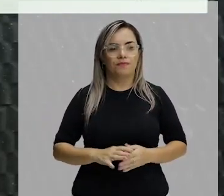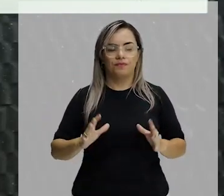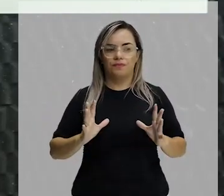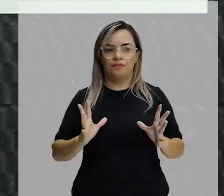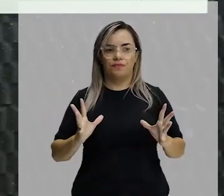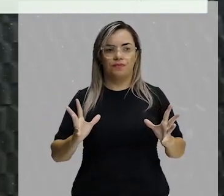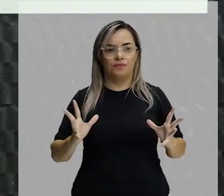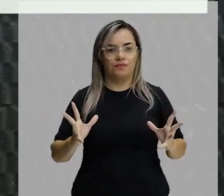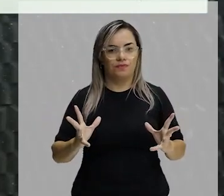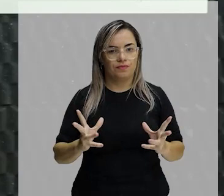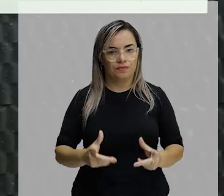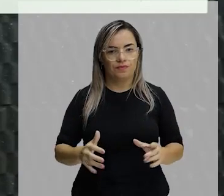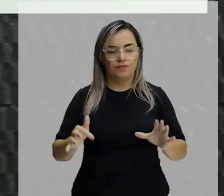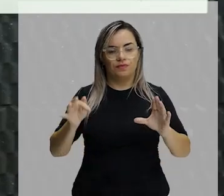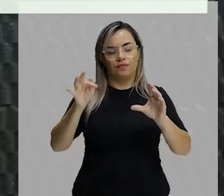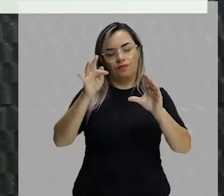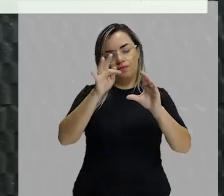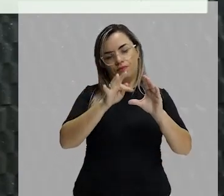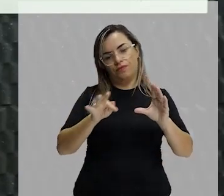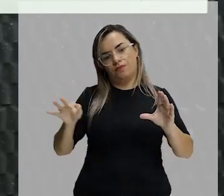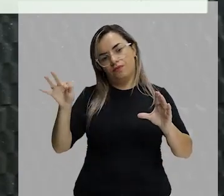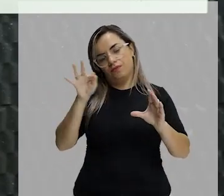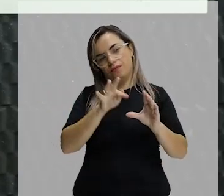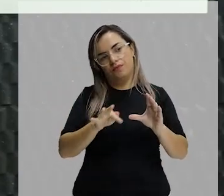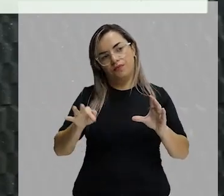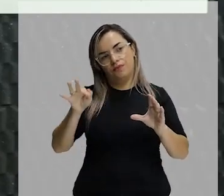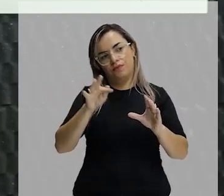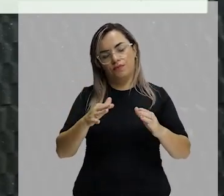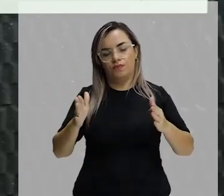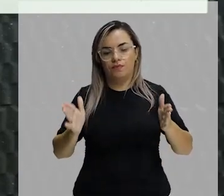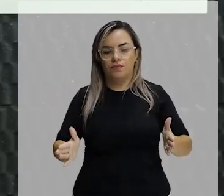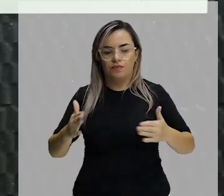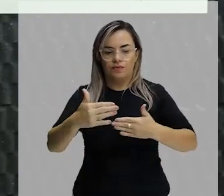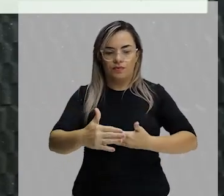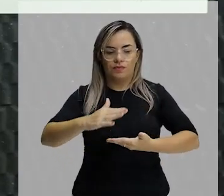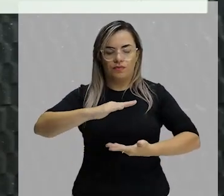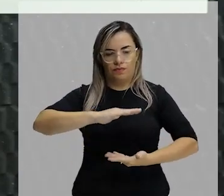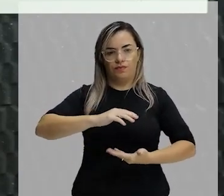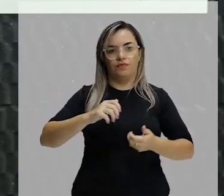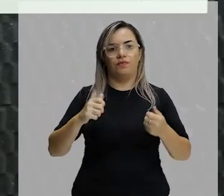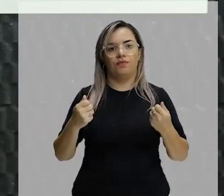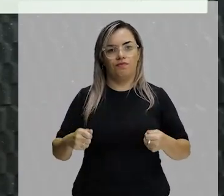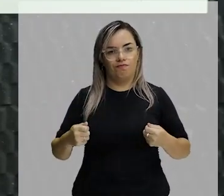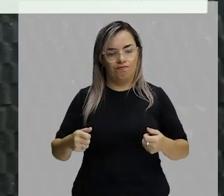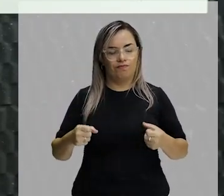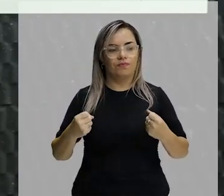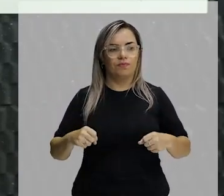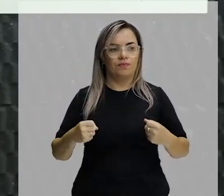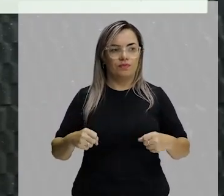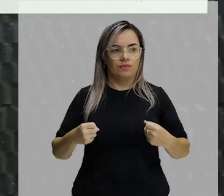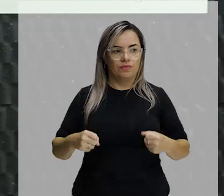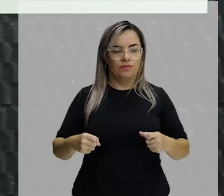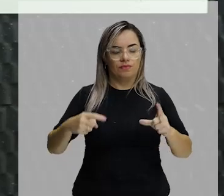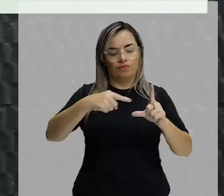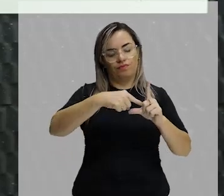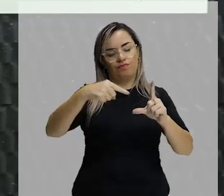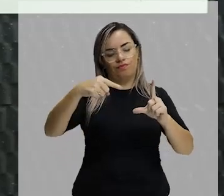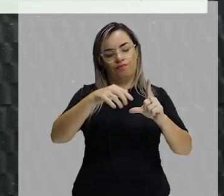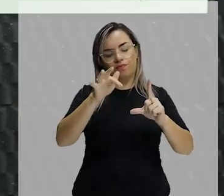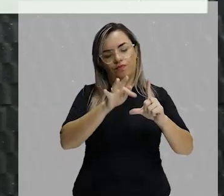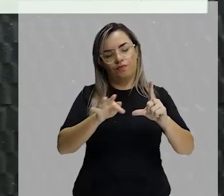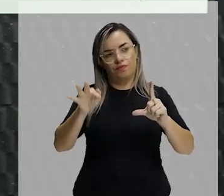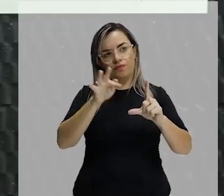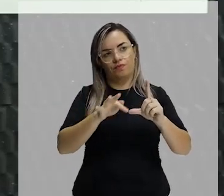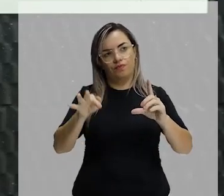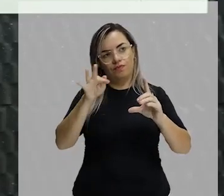todas as fórmulas de um cubo que a gente pode precisar. Temos a fórmula da diagonal,